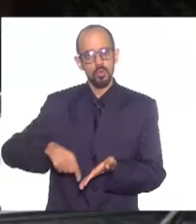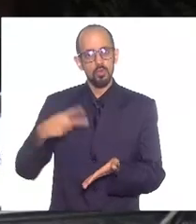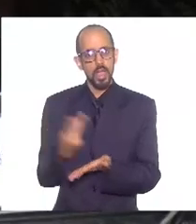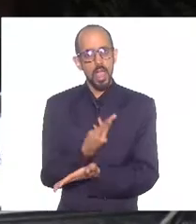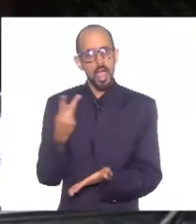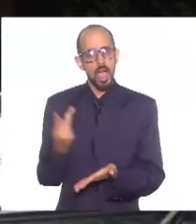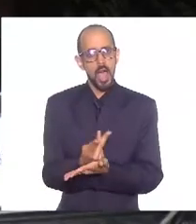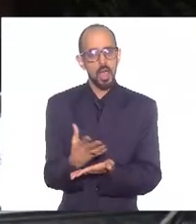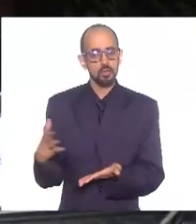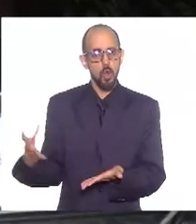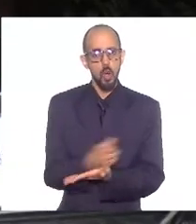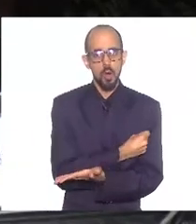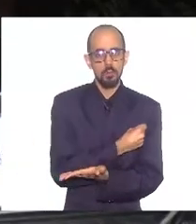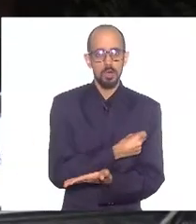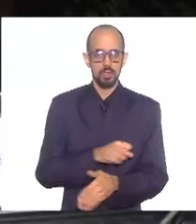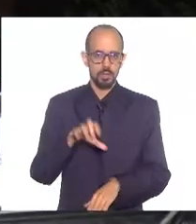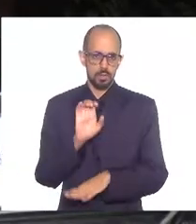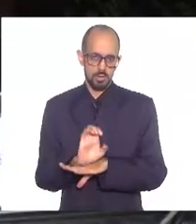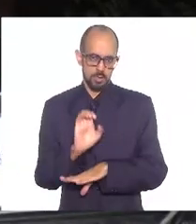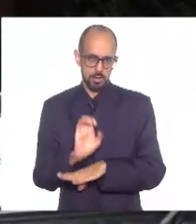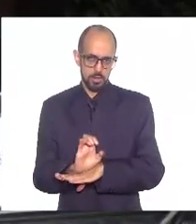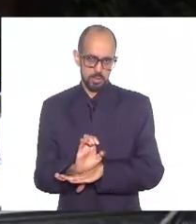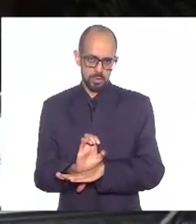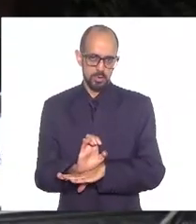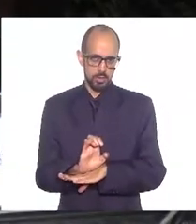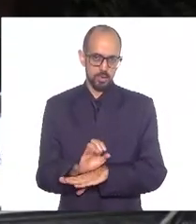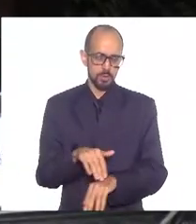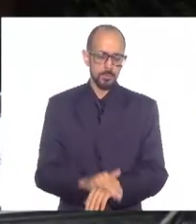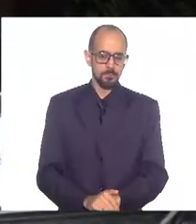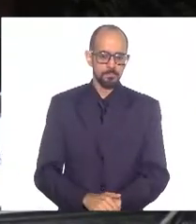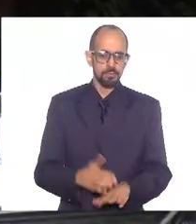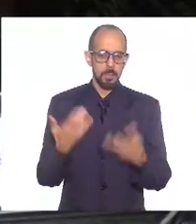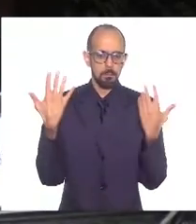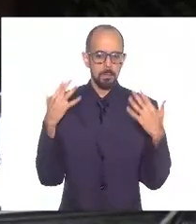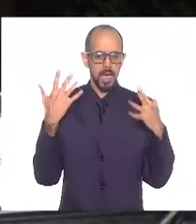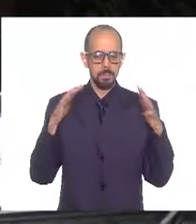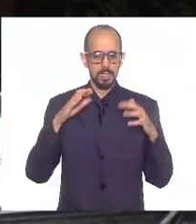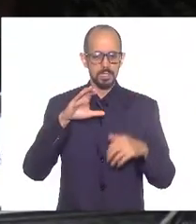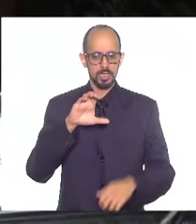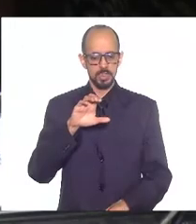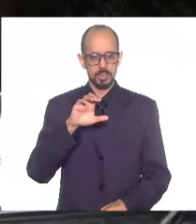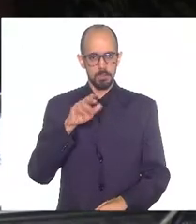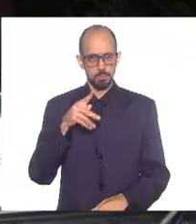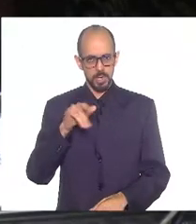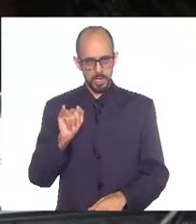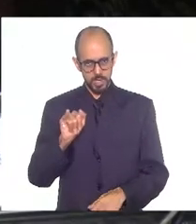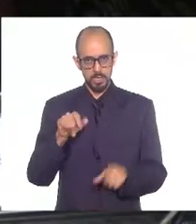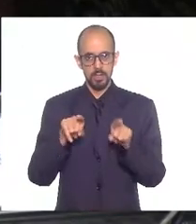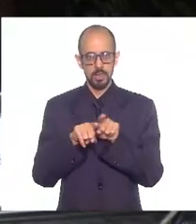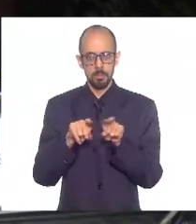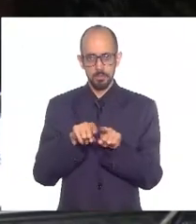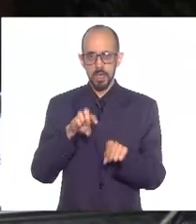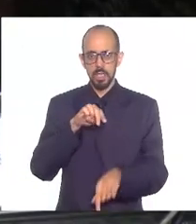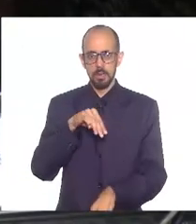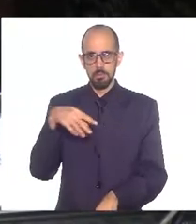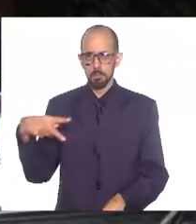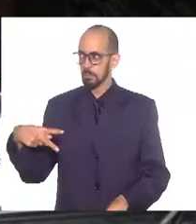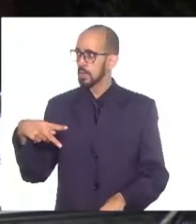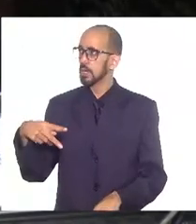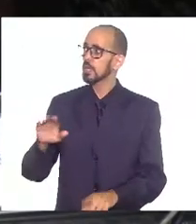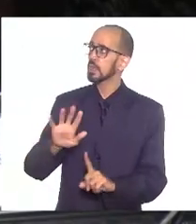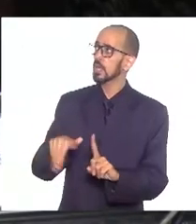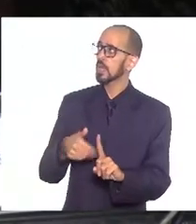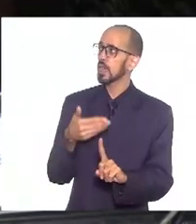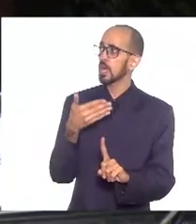do nosso Estado. Queria dar os parabéns à CPI, dar os parabéns à ANP, que reconhece